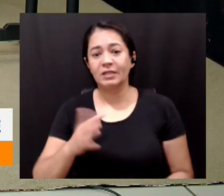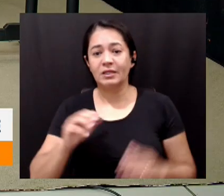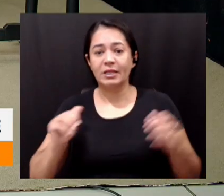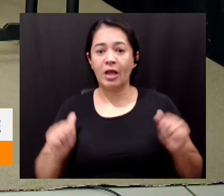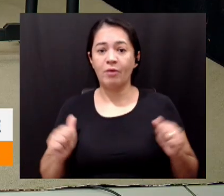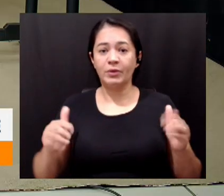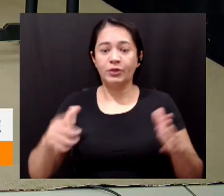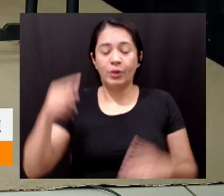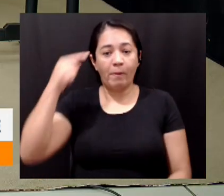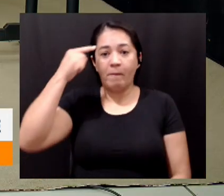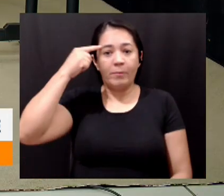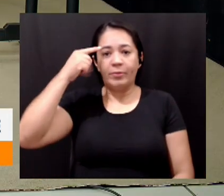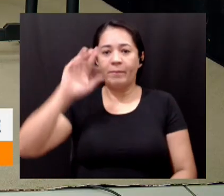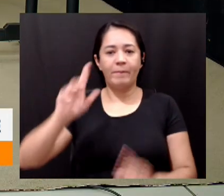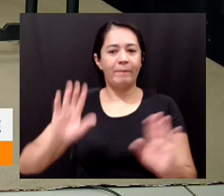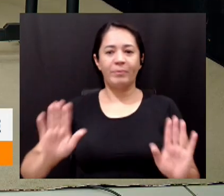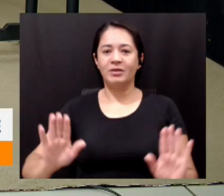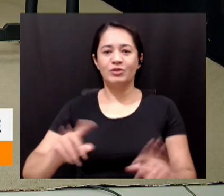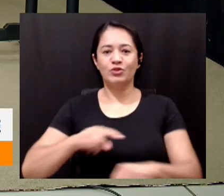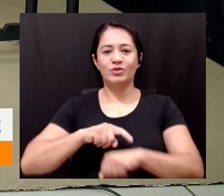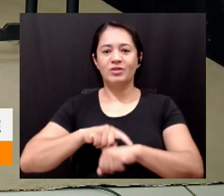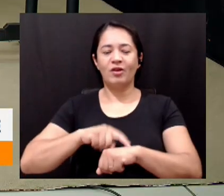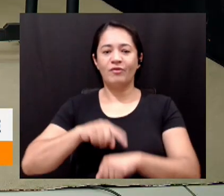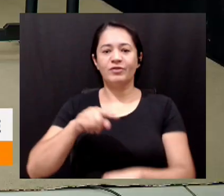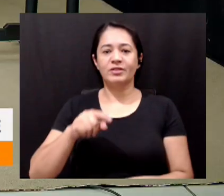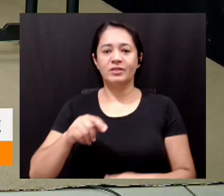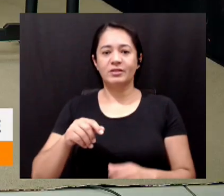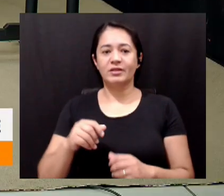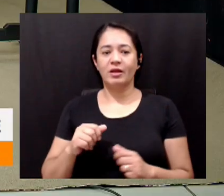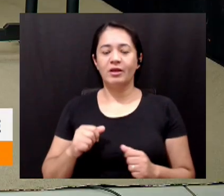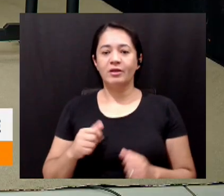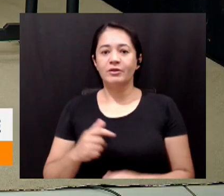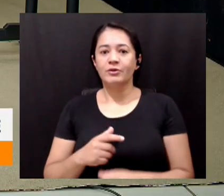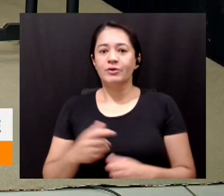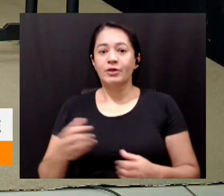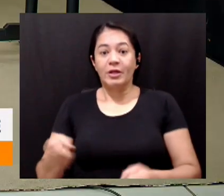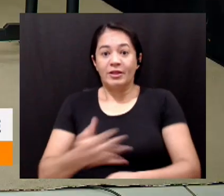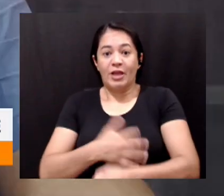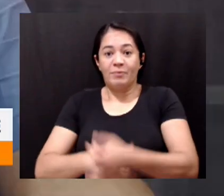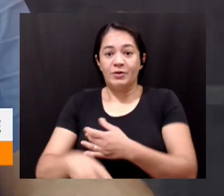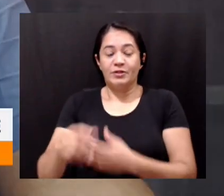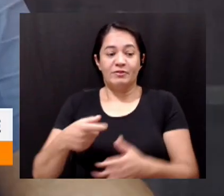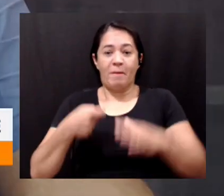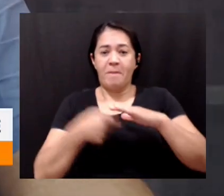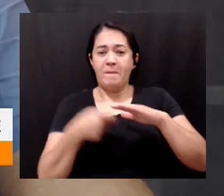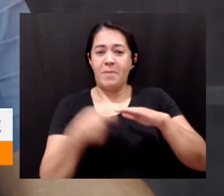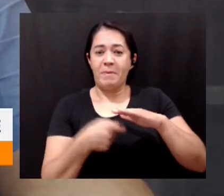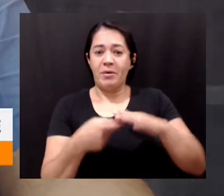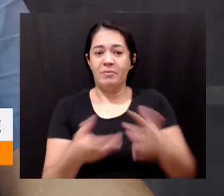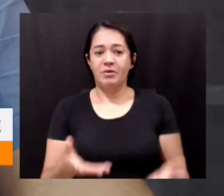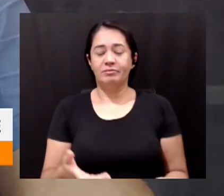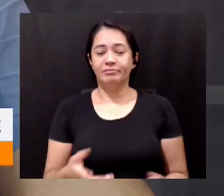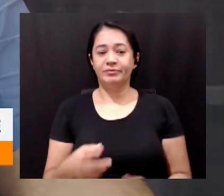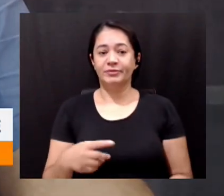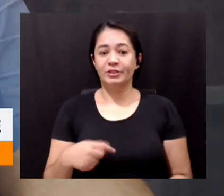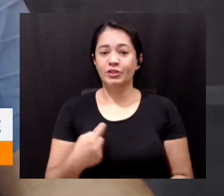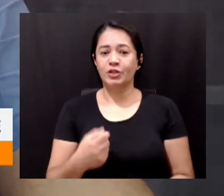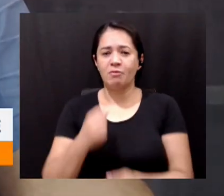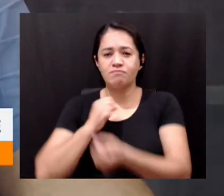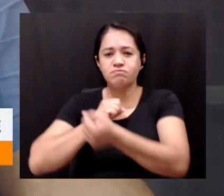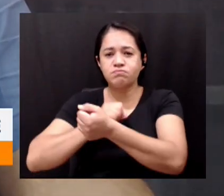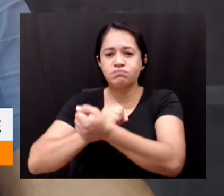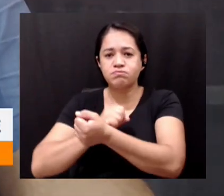momento ali, né? Você age por impulso, né? Isso. E aí a gente, falando dessa questão, né, do vício, né,